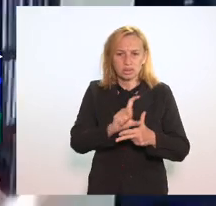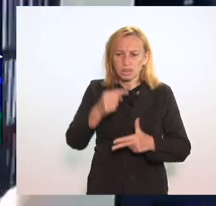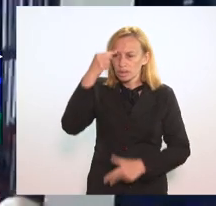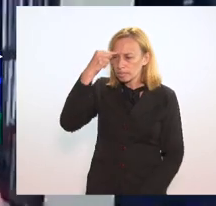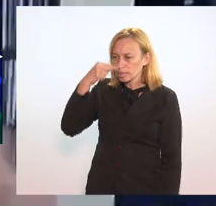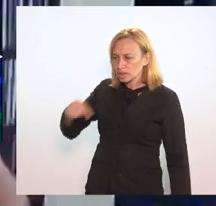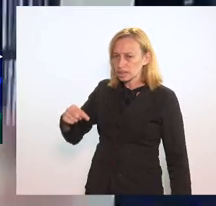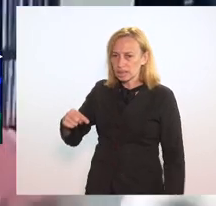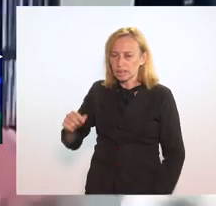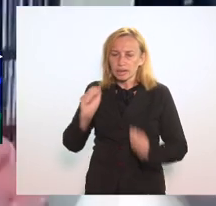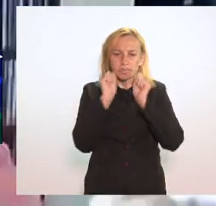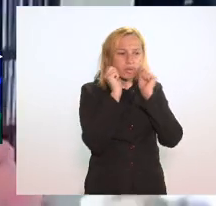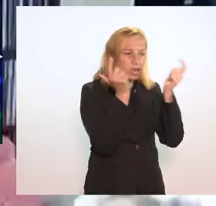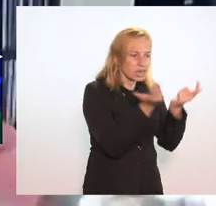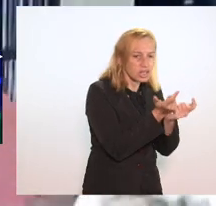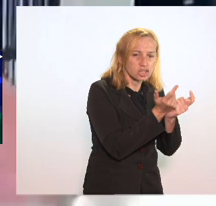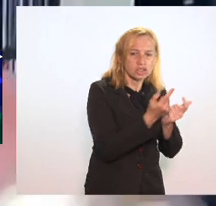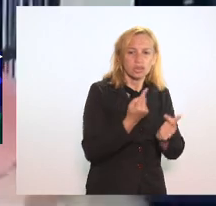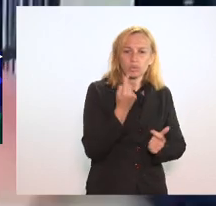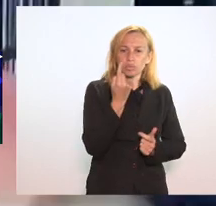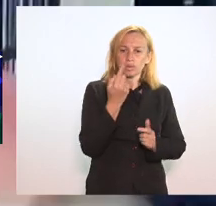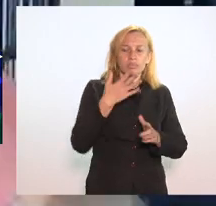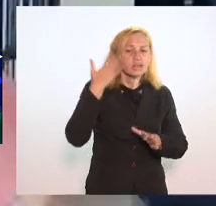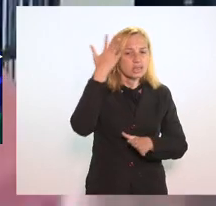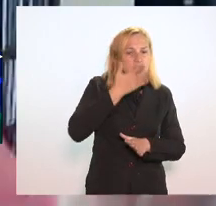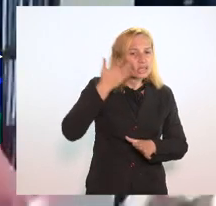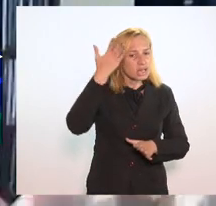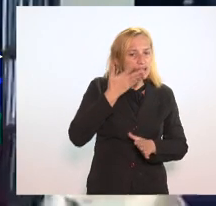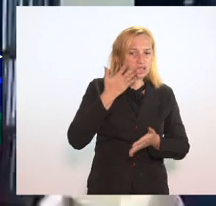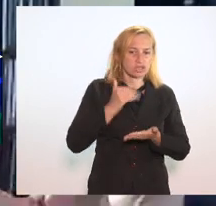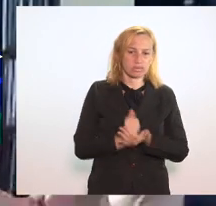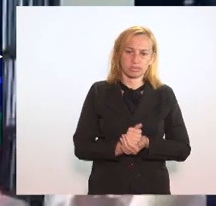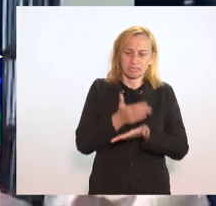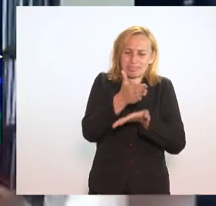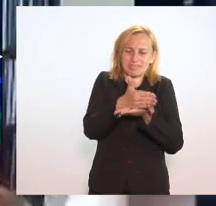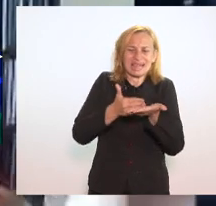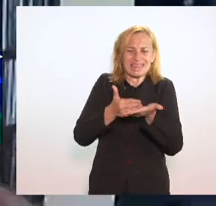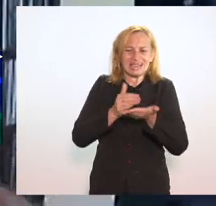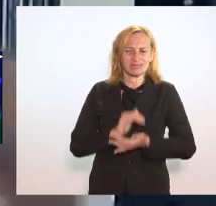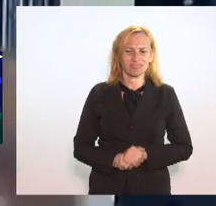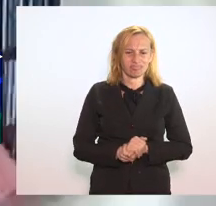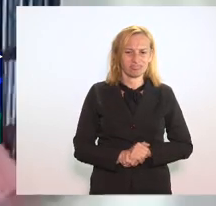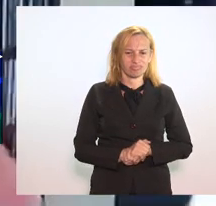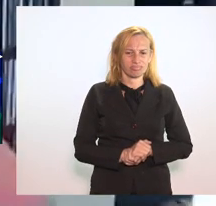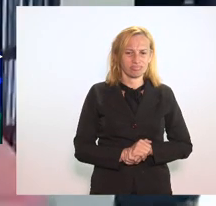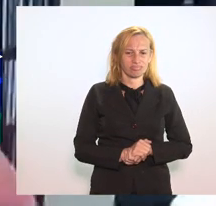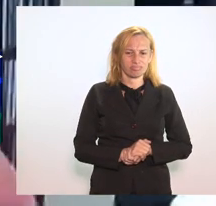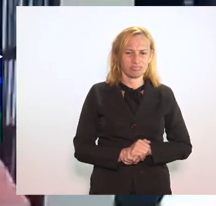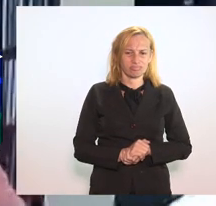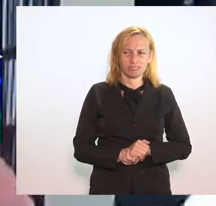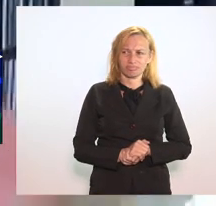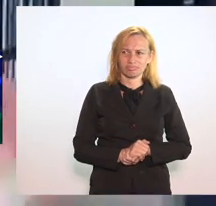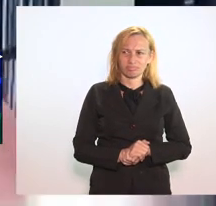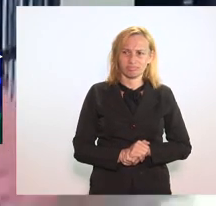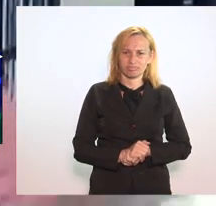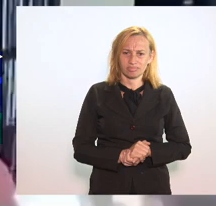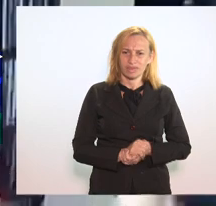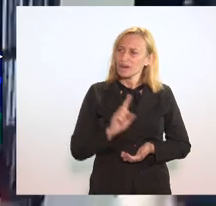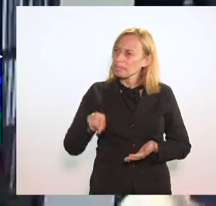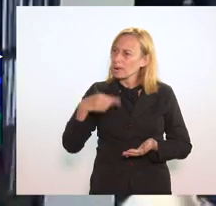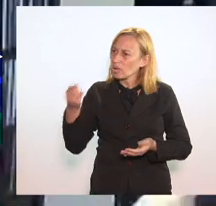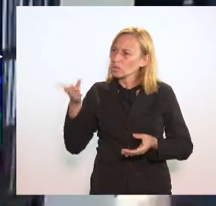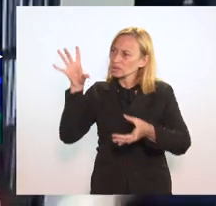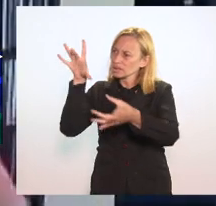para o legislativo uma mensagem metade para outra metade ser